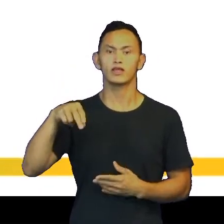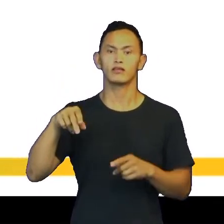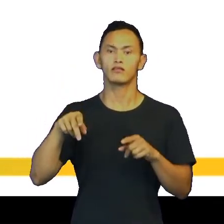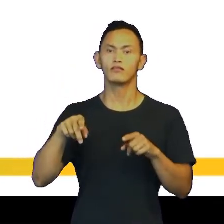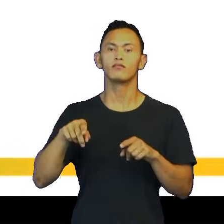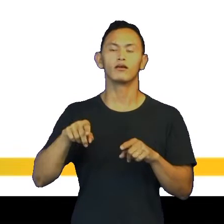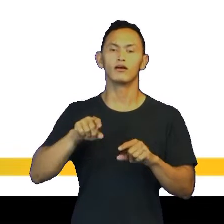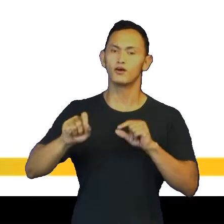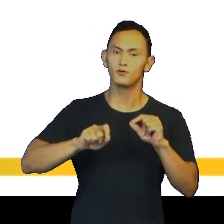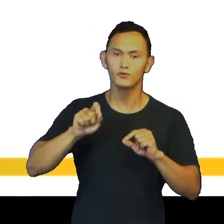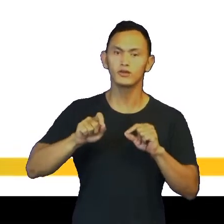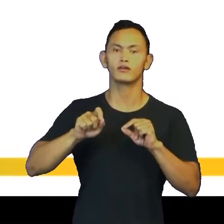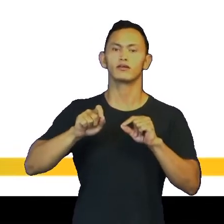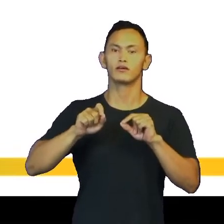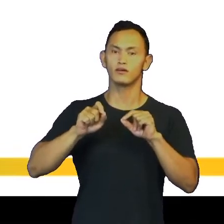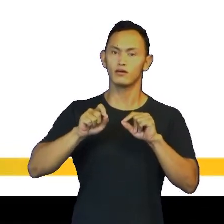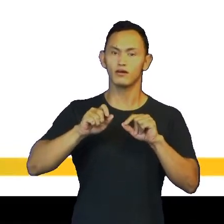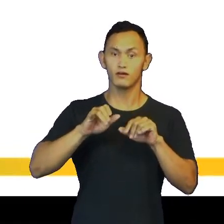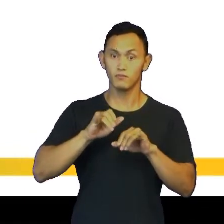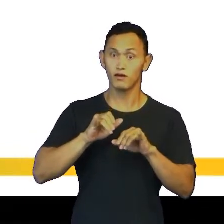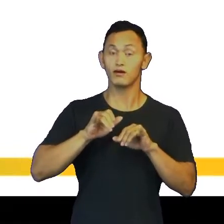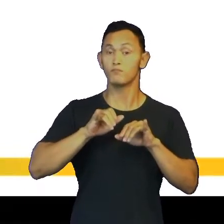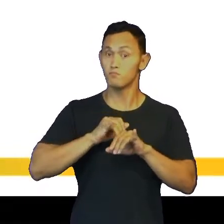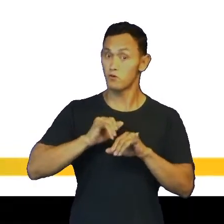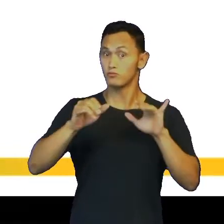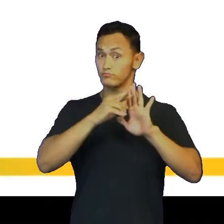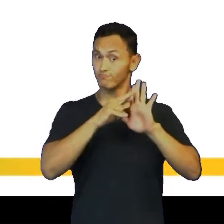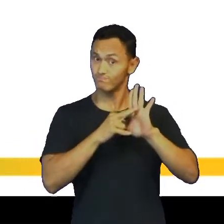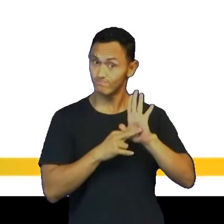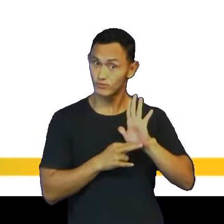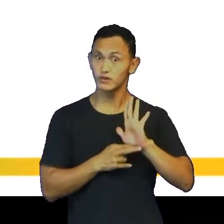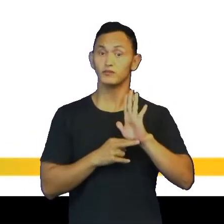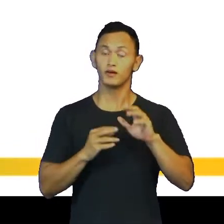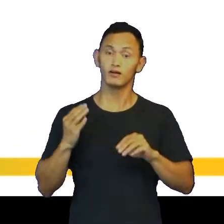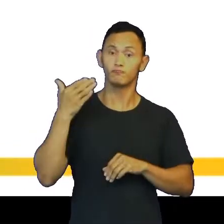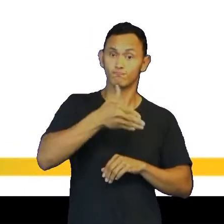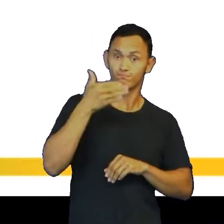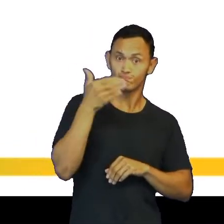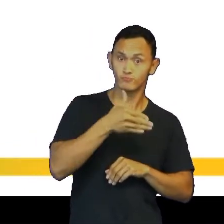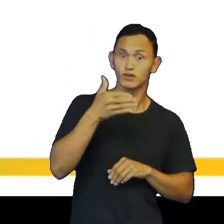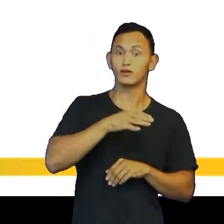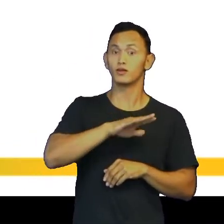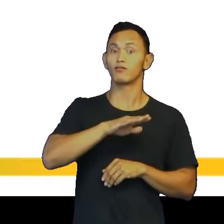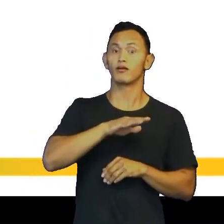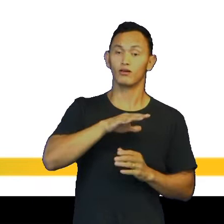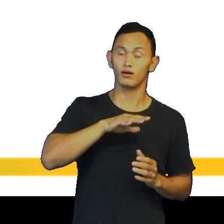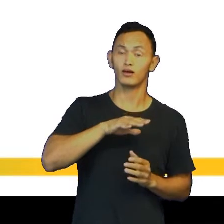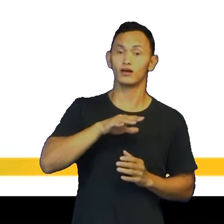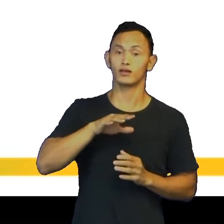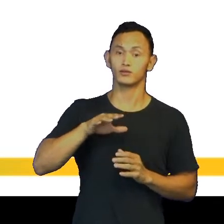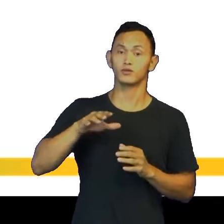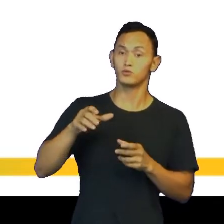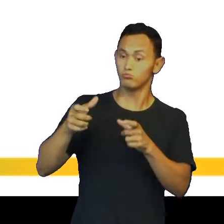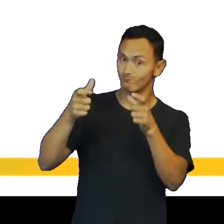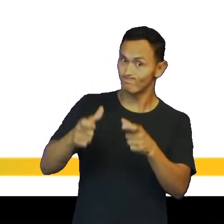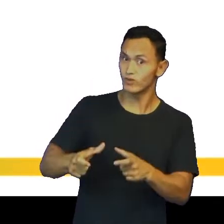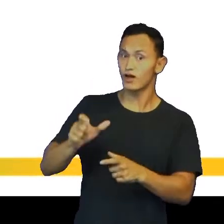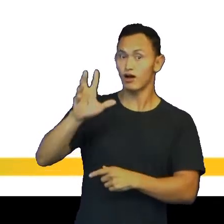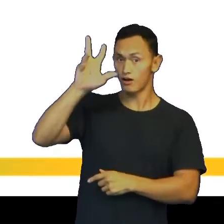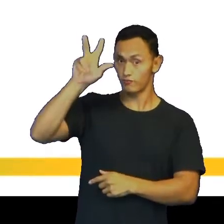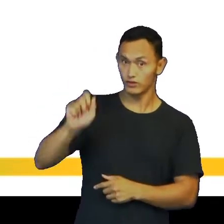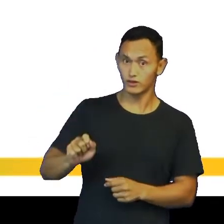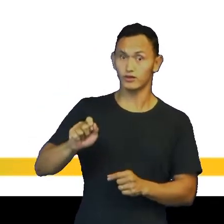define as regras para ocupação do território africano toda nação estabelecia né